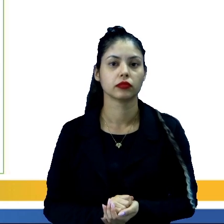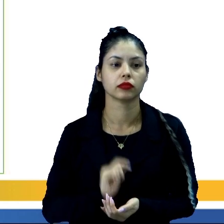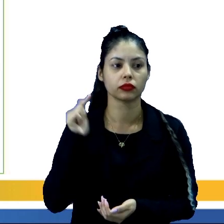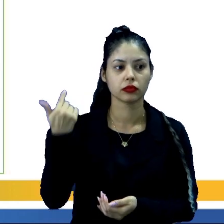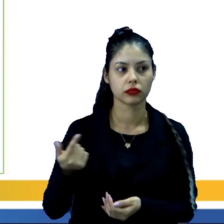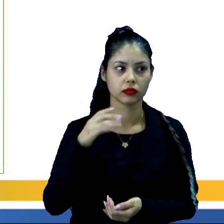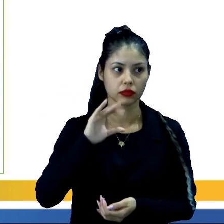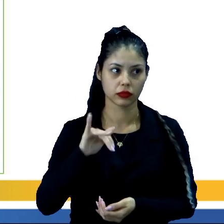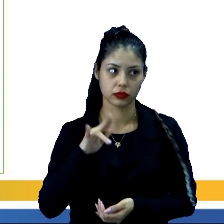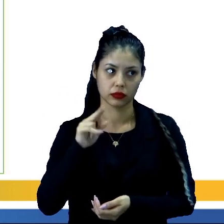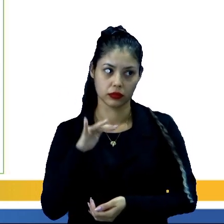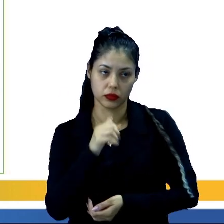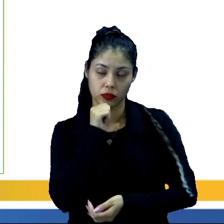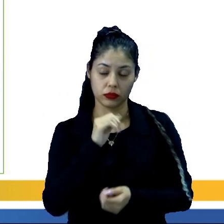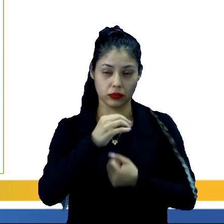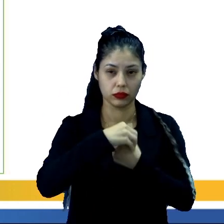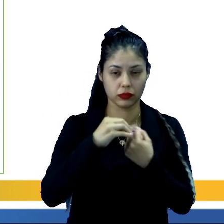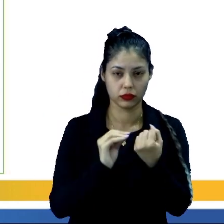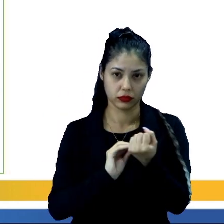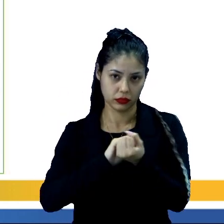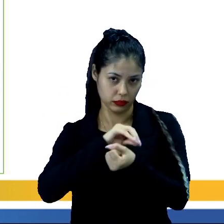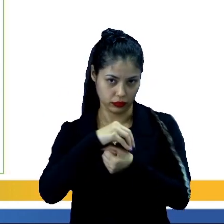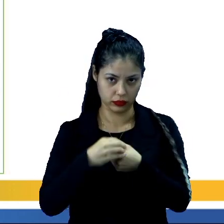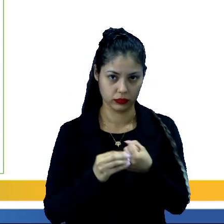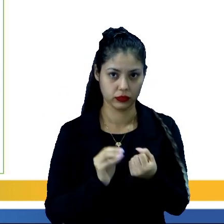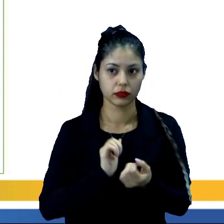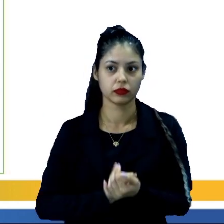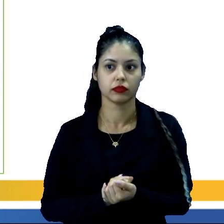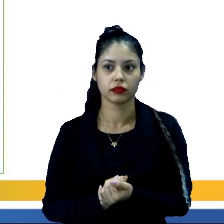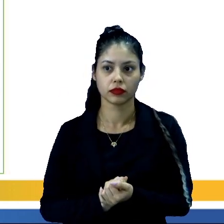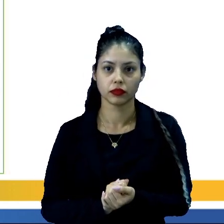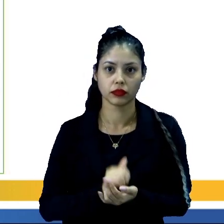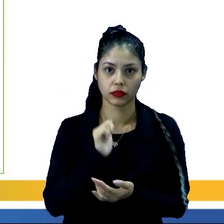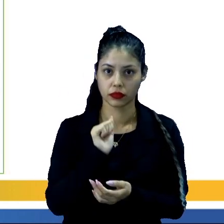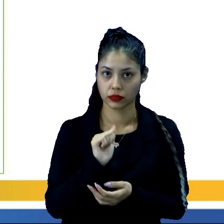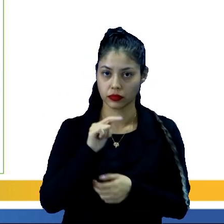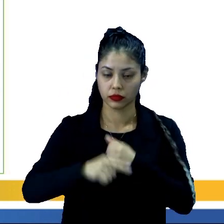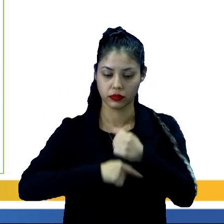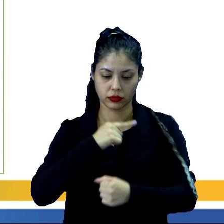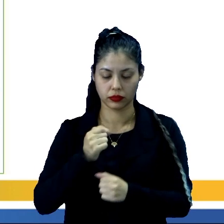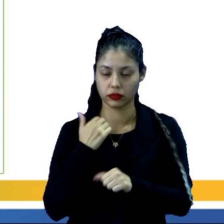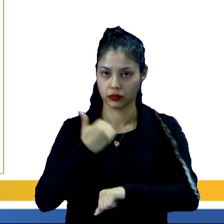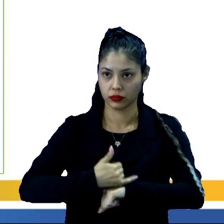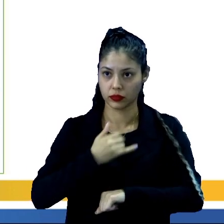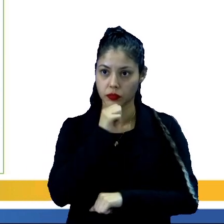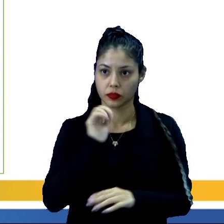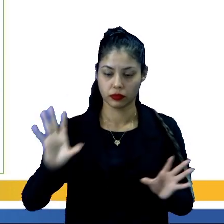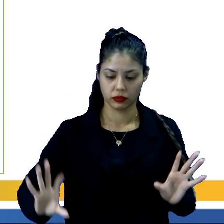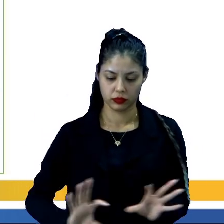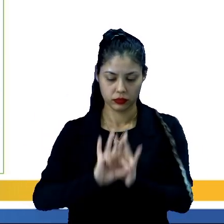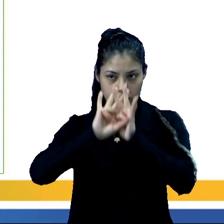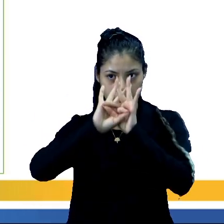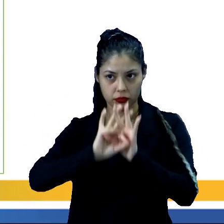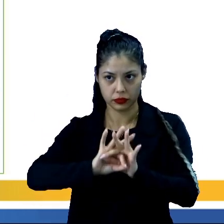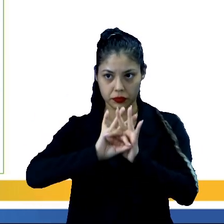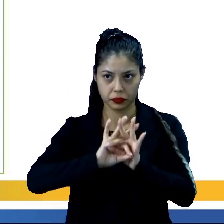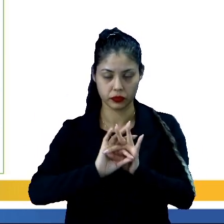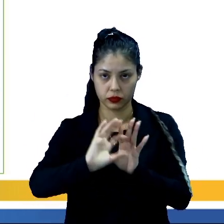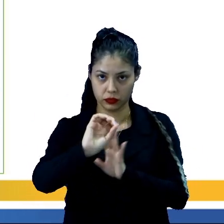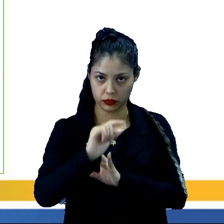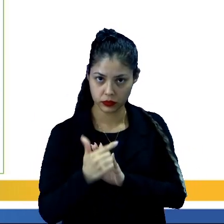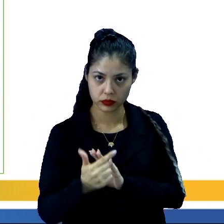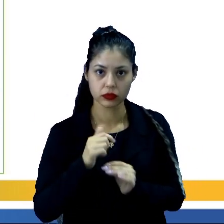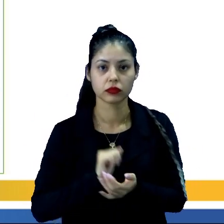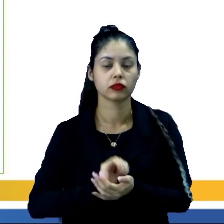ali na nossa hemoglobina, a gente vai ter moléculas, né? A gente vai ter átomos de ferro e ele vai se ligar ali no